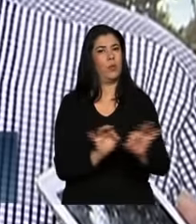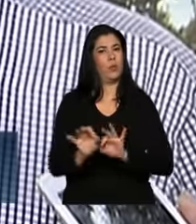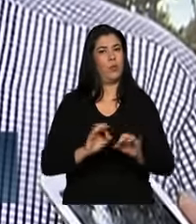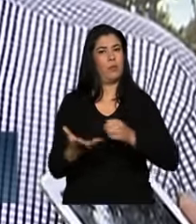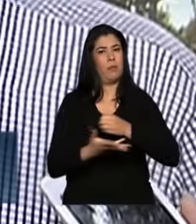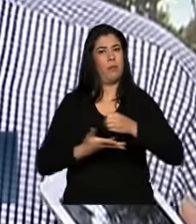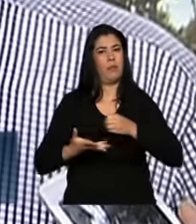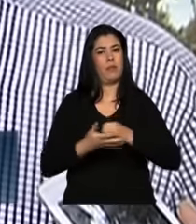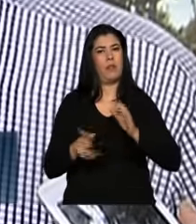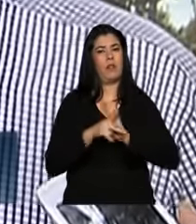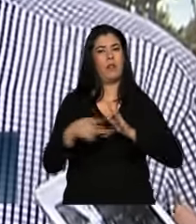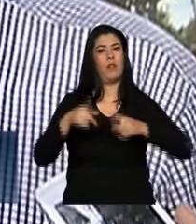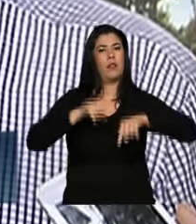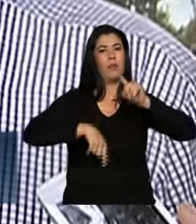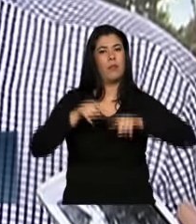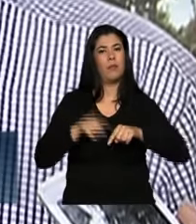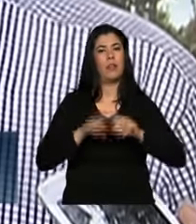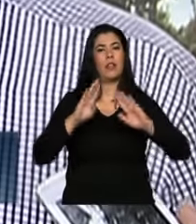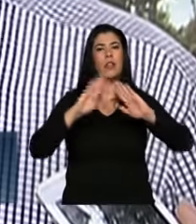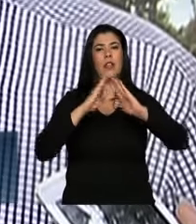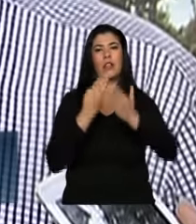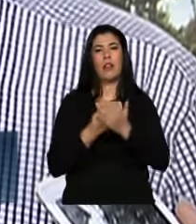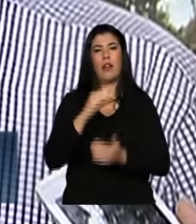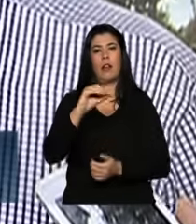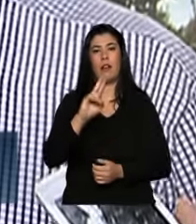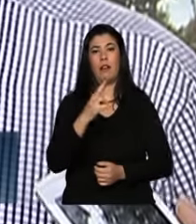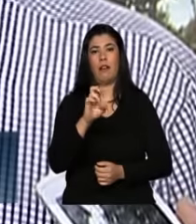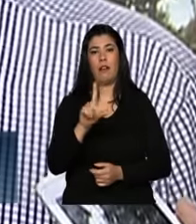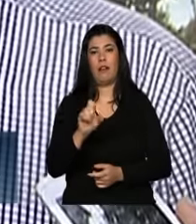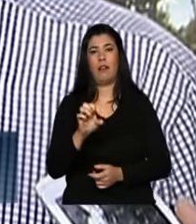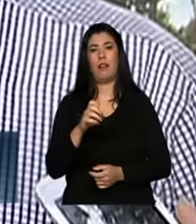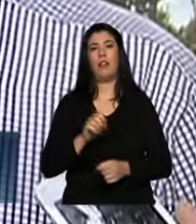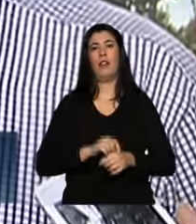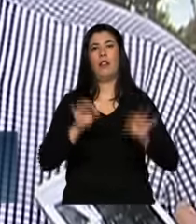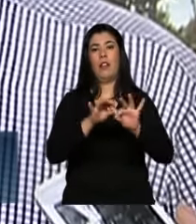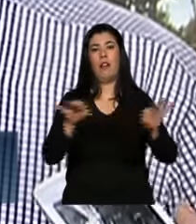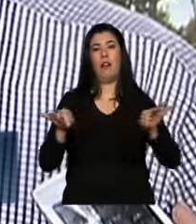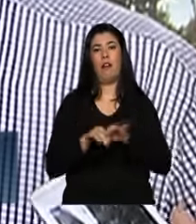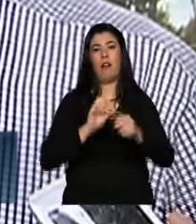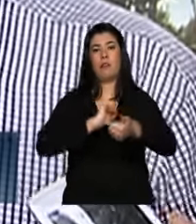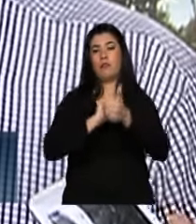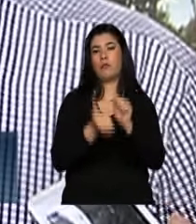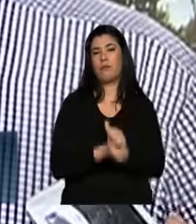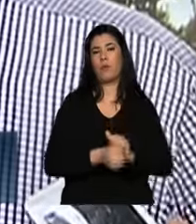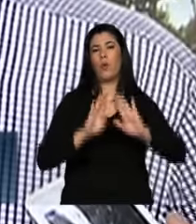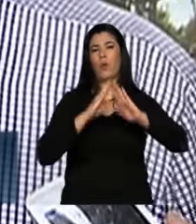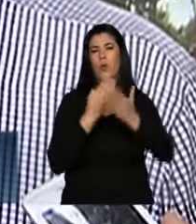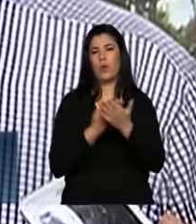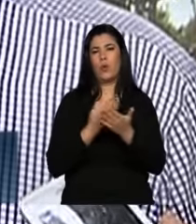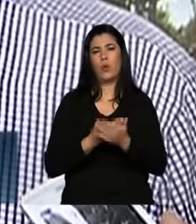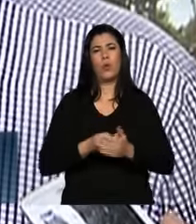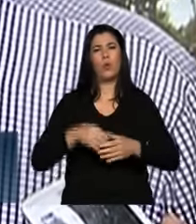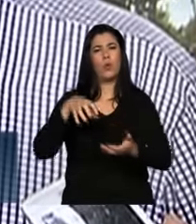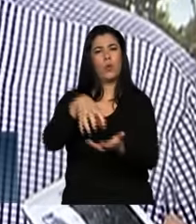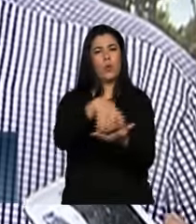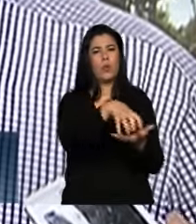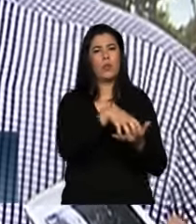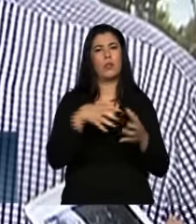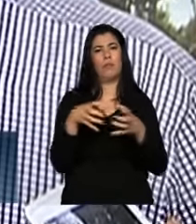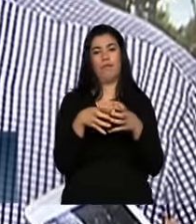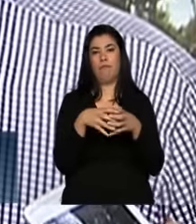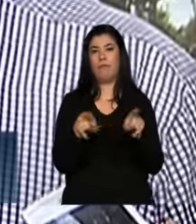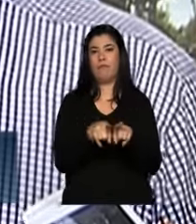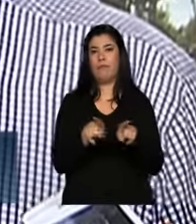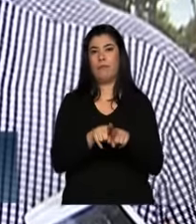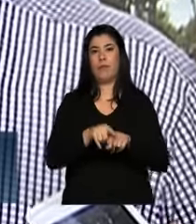com equipamentos públicos, como creches, quadras, escolas. Então isso tudo tem centros comunitários,